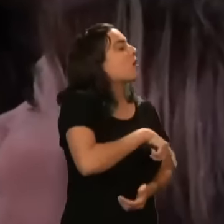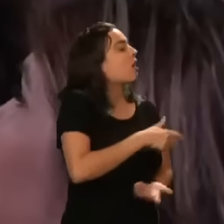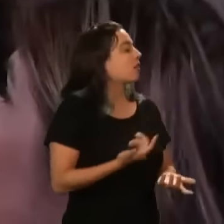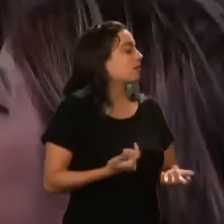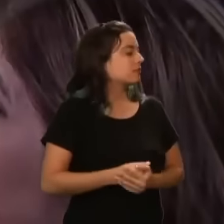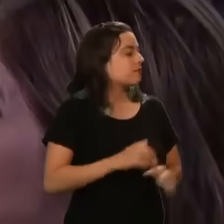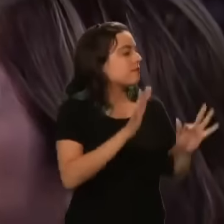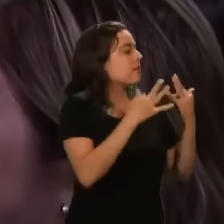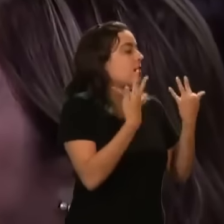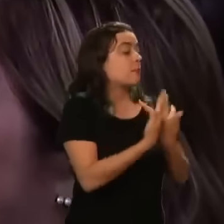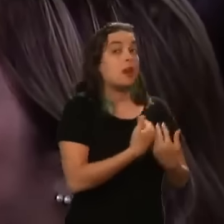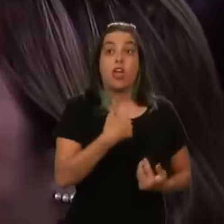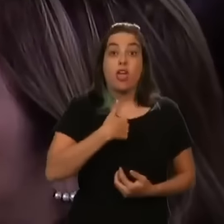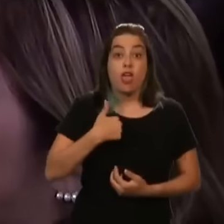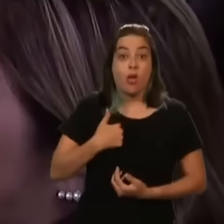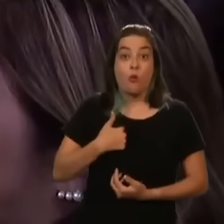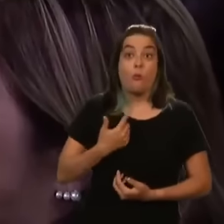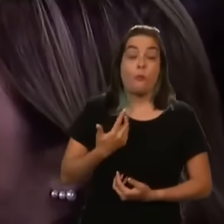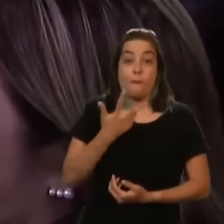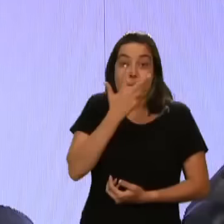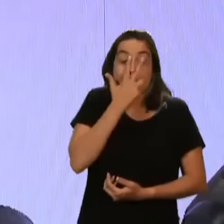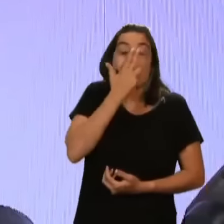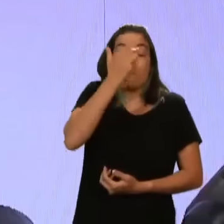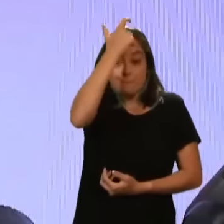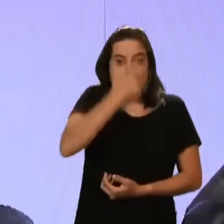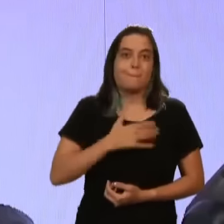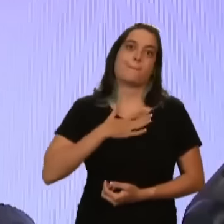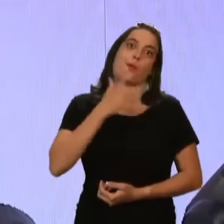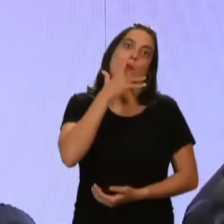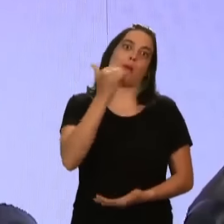quem? Eu sou meu pai de saia, né, gente?